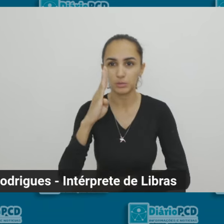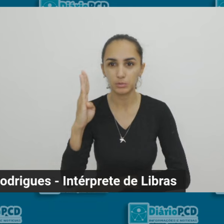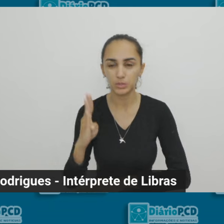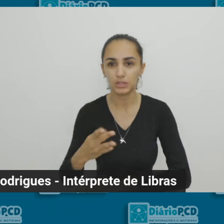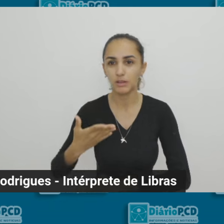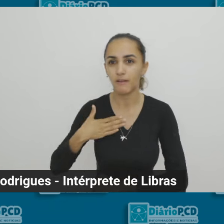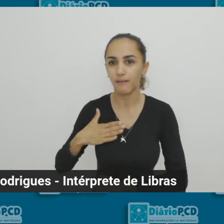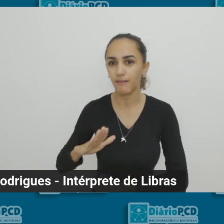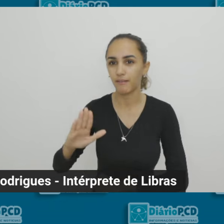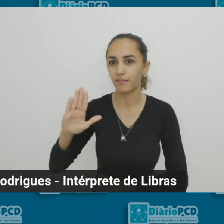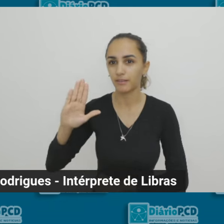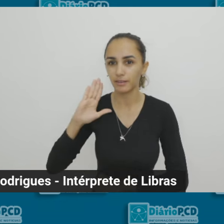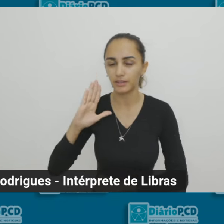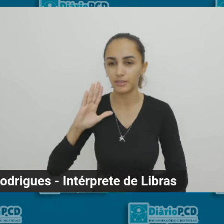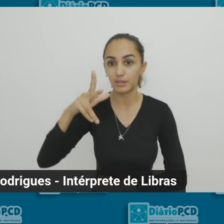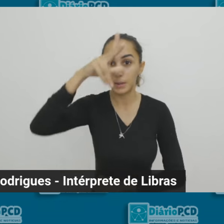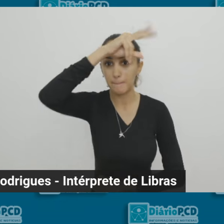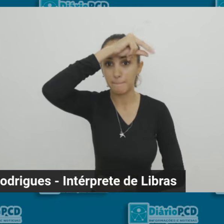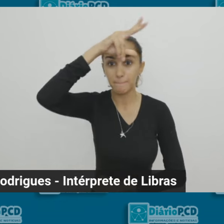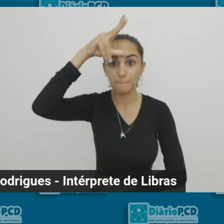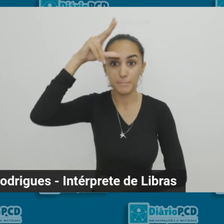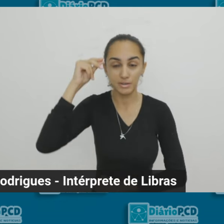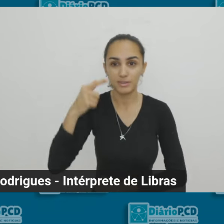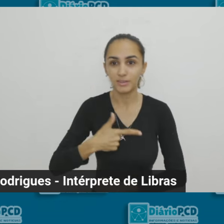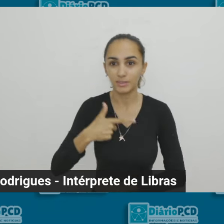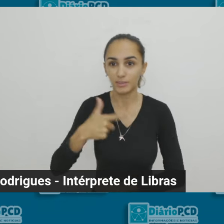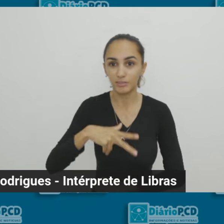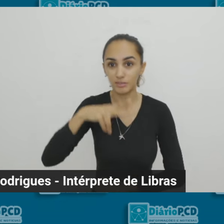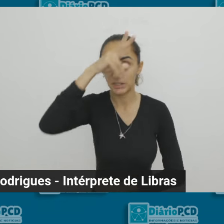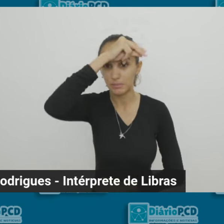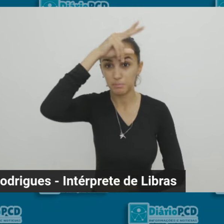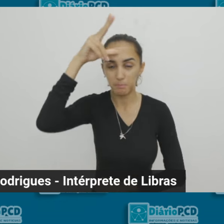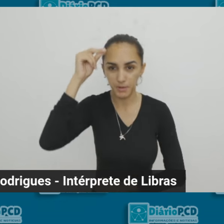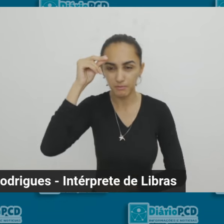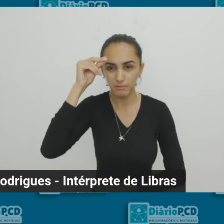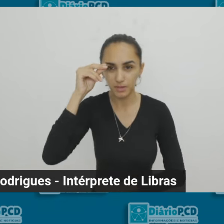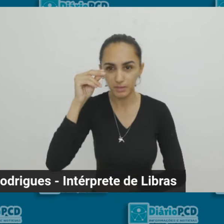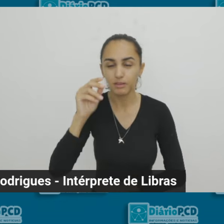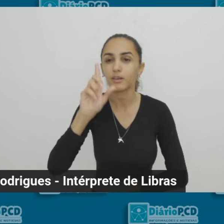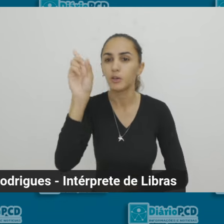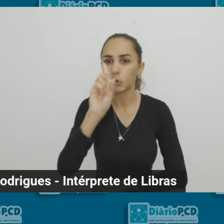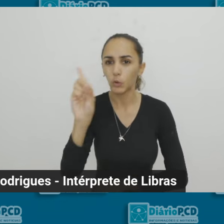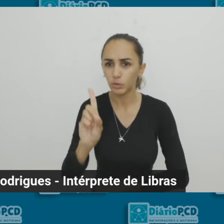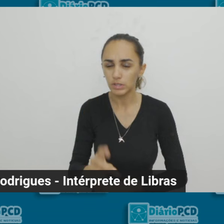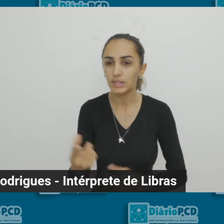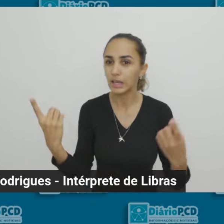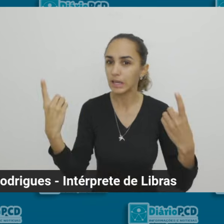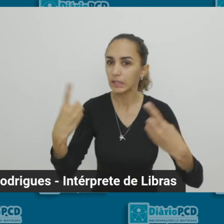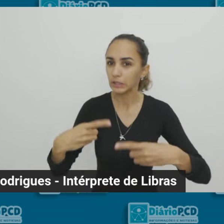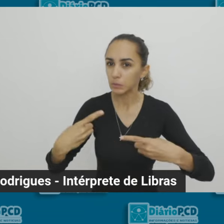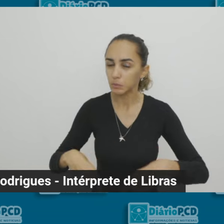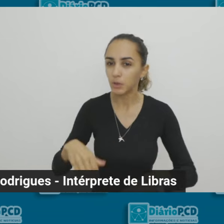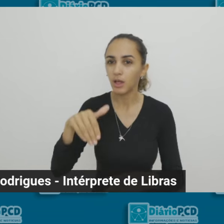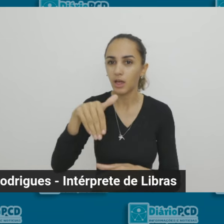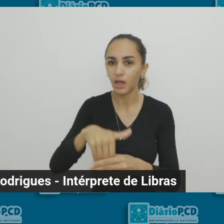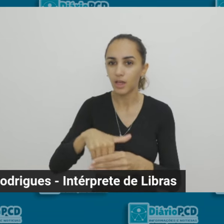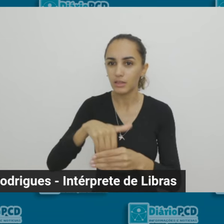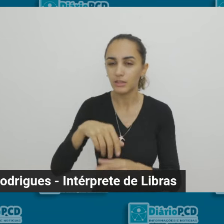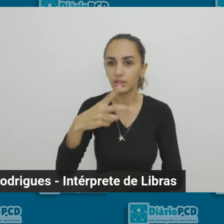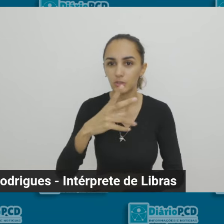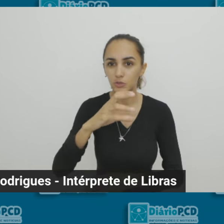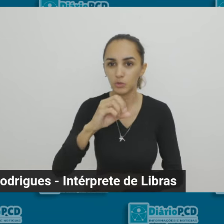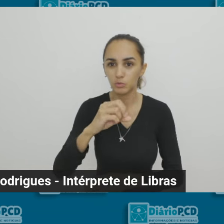candidato a prefeito e vice-prefeita com deficiência, que vai disputar as eleições de 2024? Fato